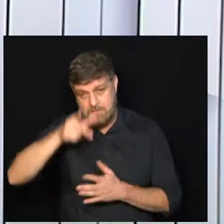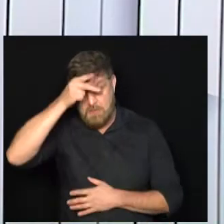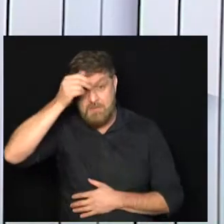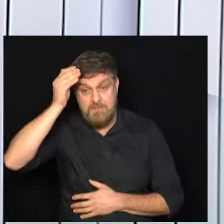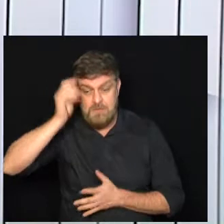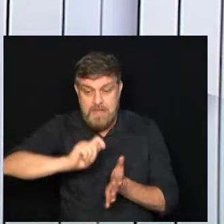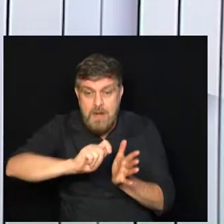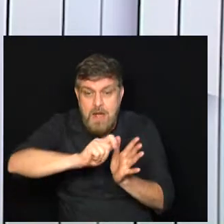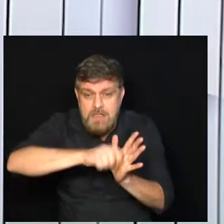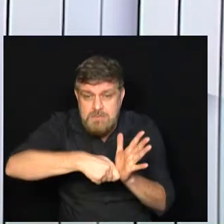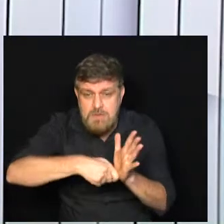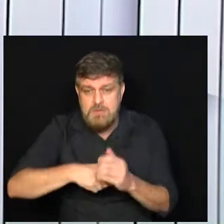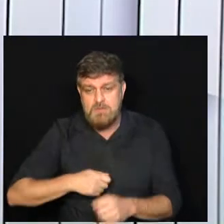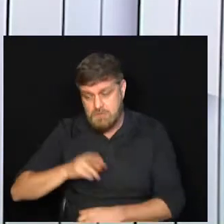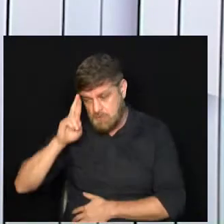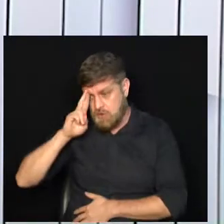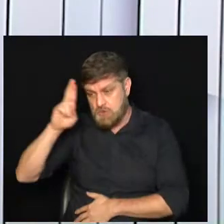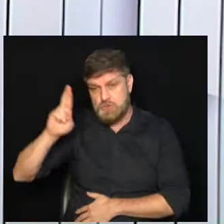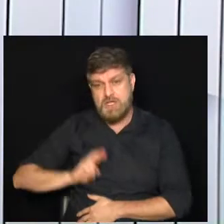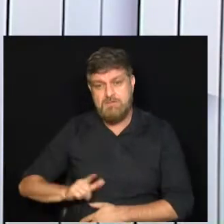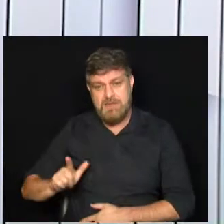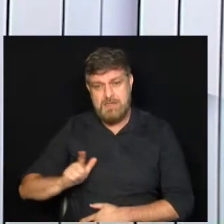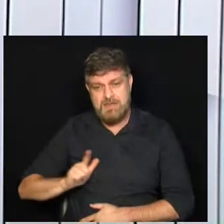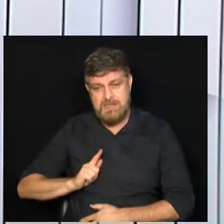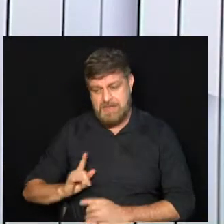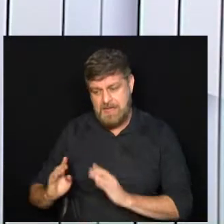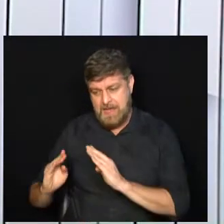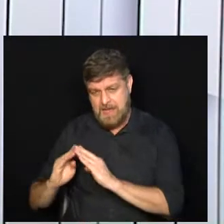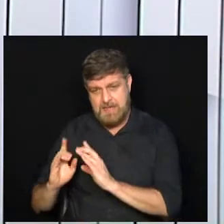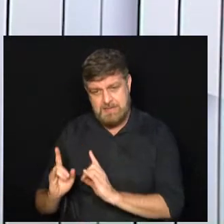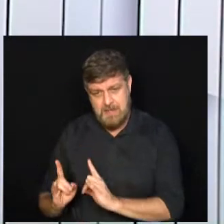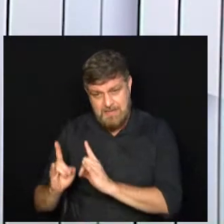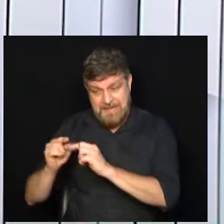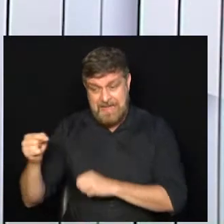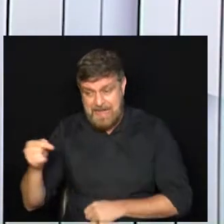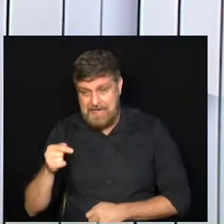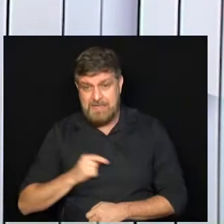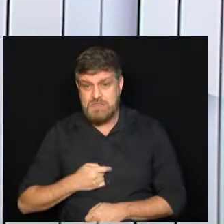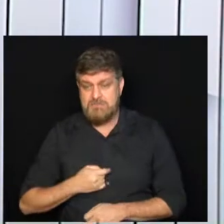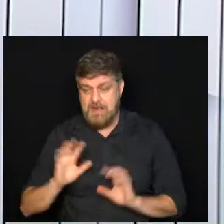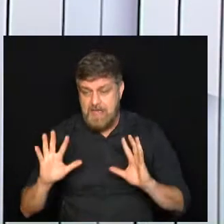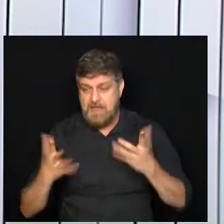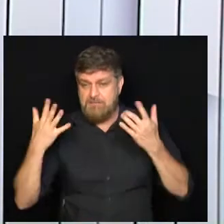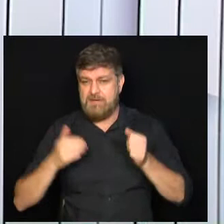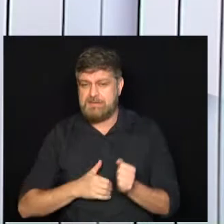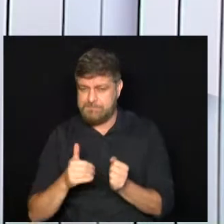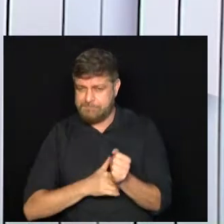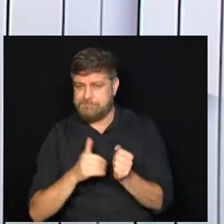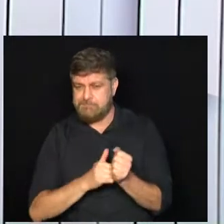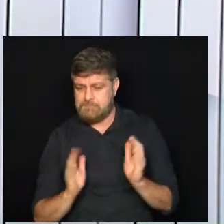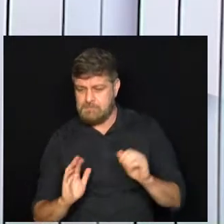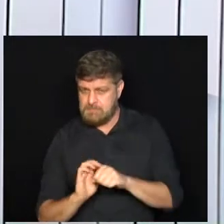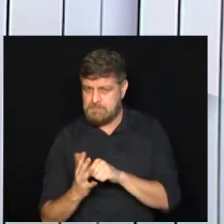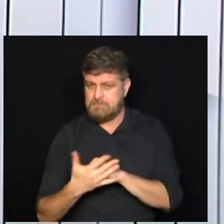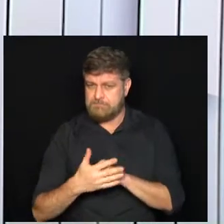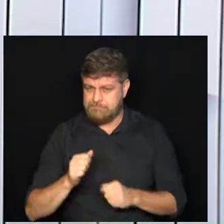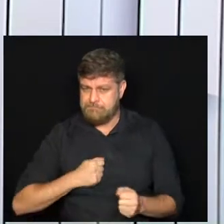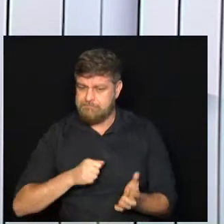Saad, proprietários de imóveis que cederem às festas clandestinas nesta pandemia